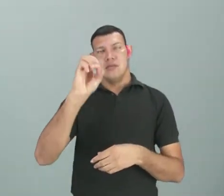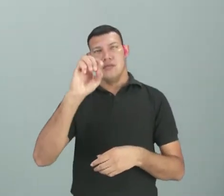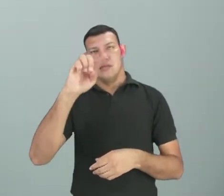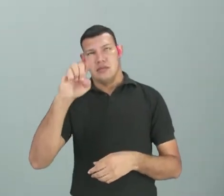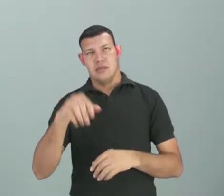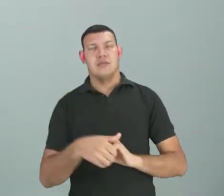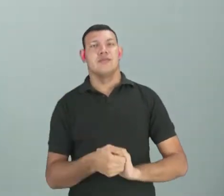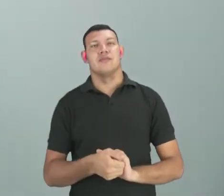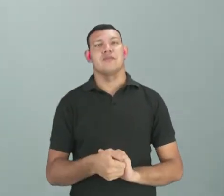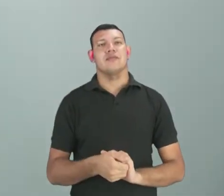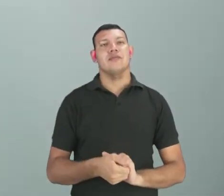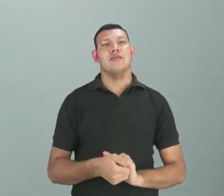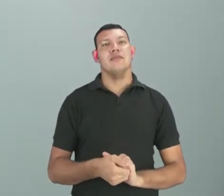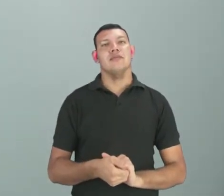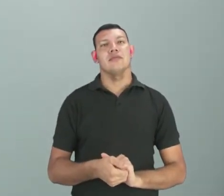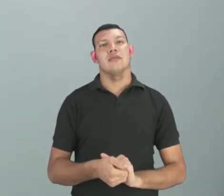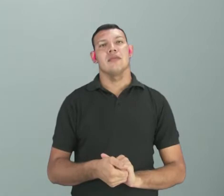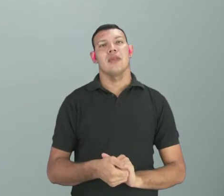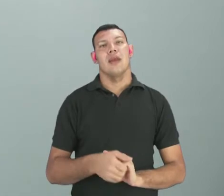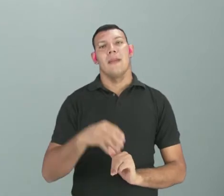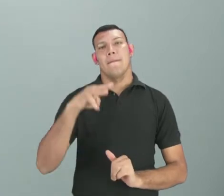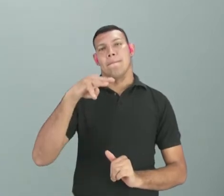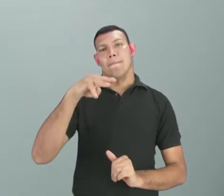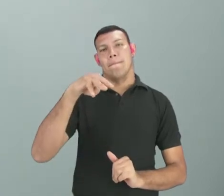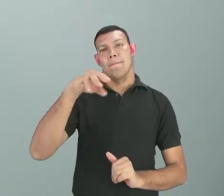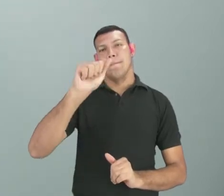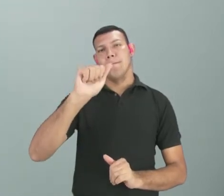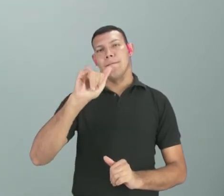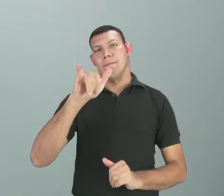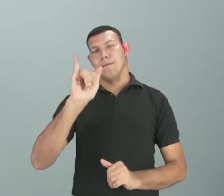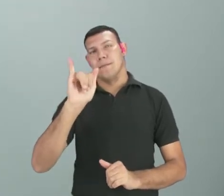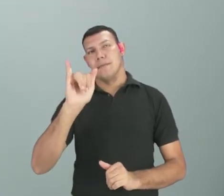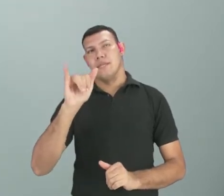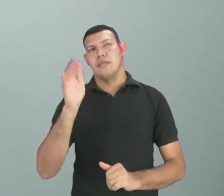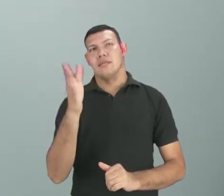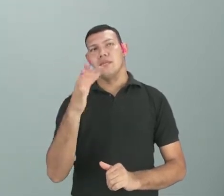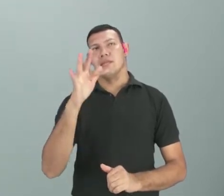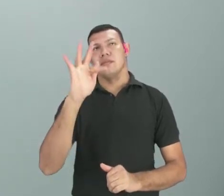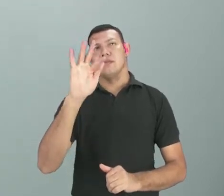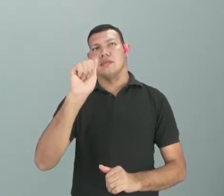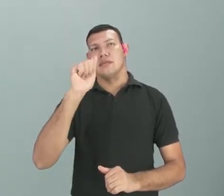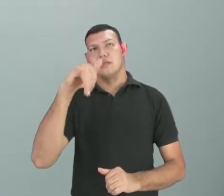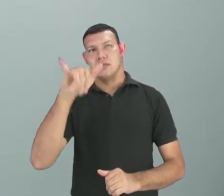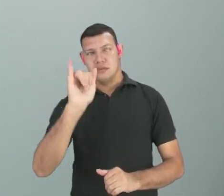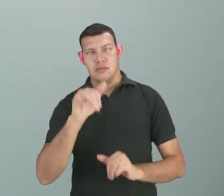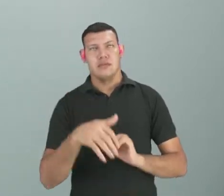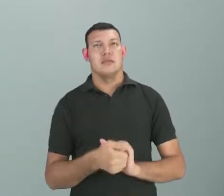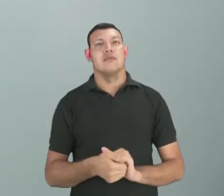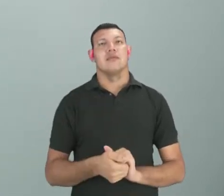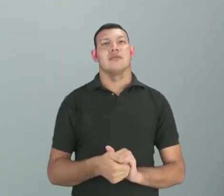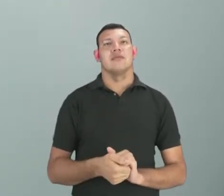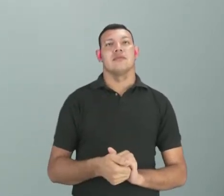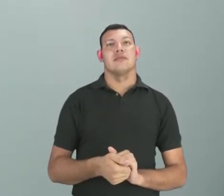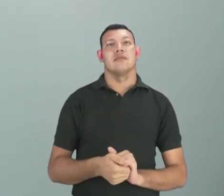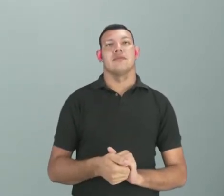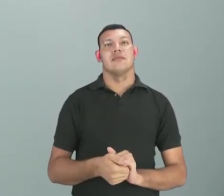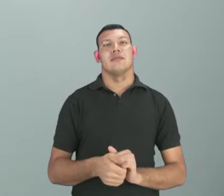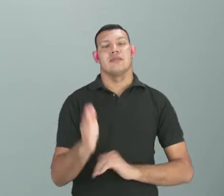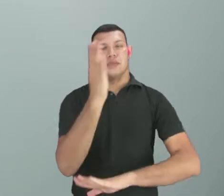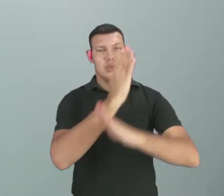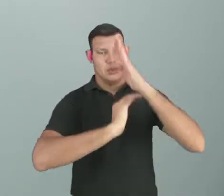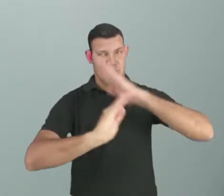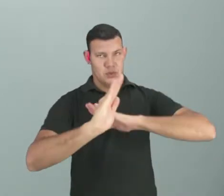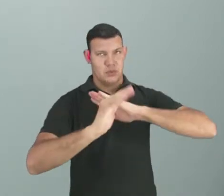thai e o jiu-jitsu, porque a gente quer pegar alguns extremos para vocês entenderem melhor sobre